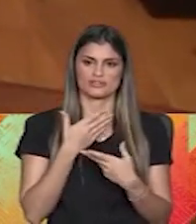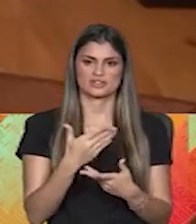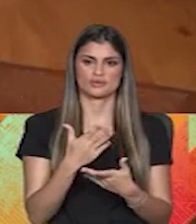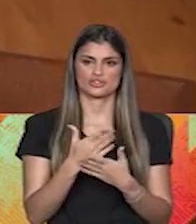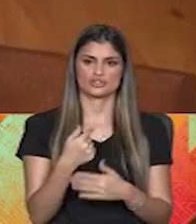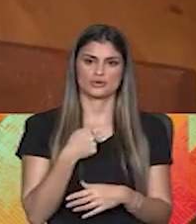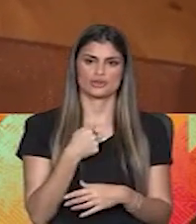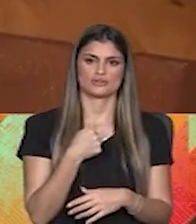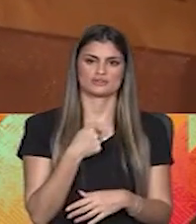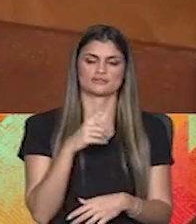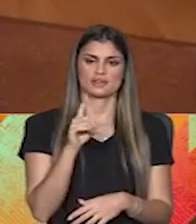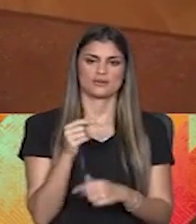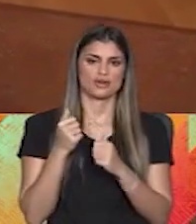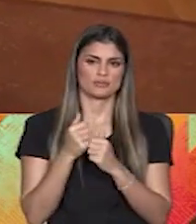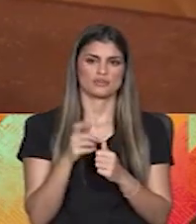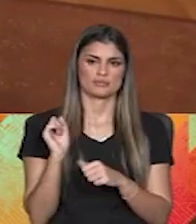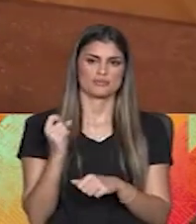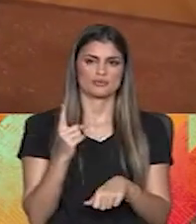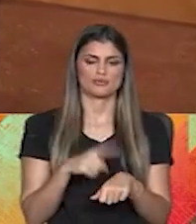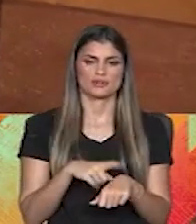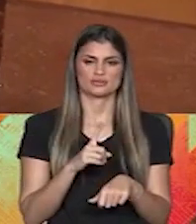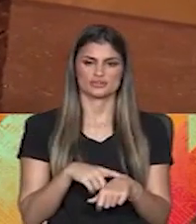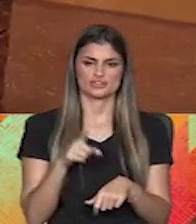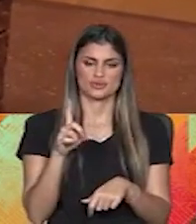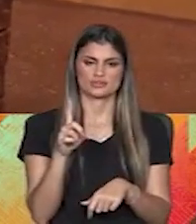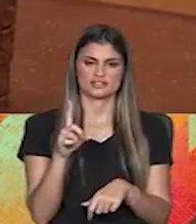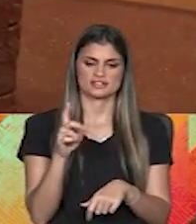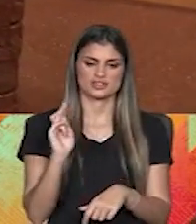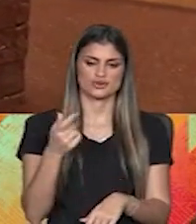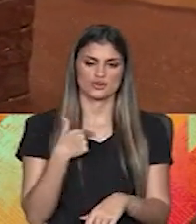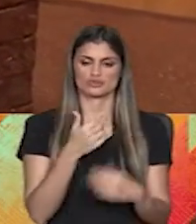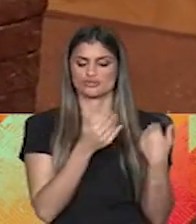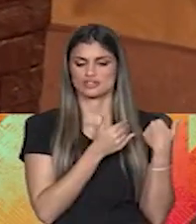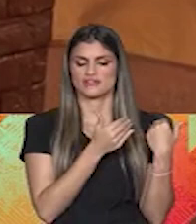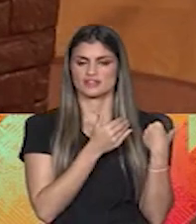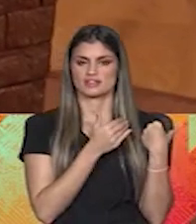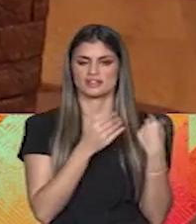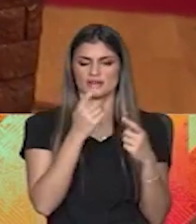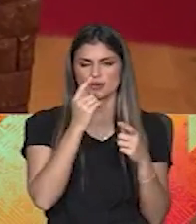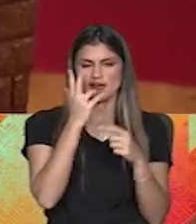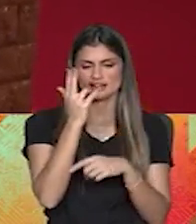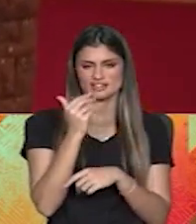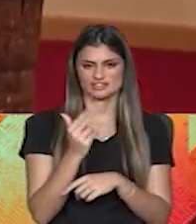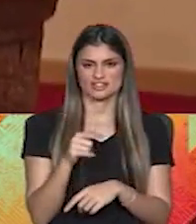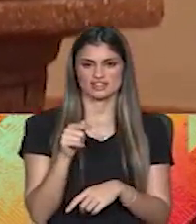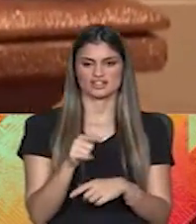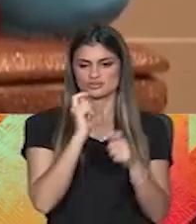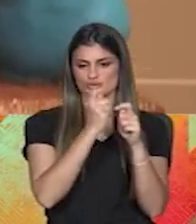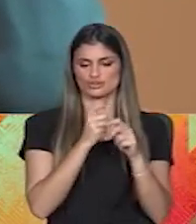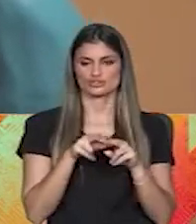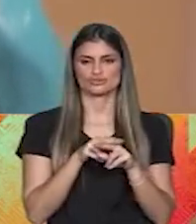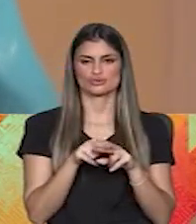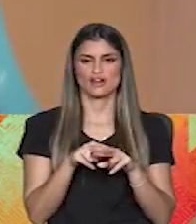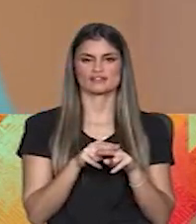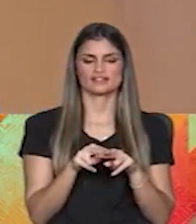só eu a equipe que me acompanha desde o primeiro ano esse é o sexto ano que eu sou responsável pela residência artística que né das esculturas de chocolate